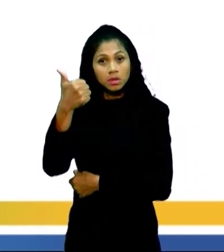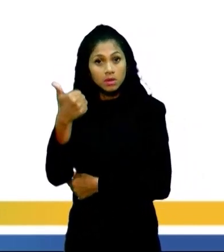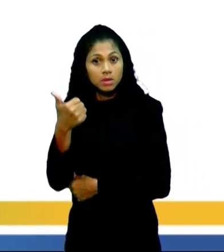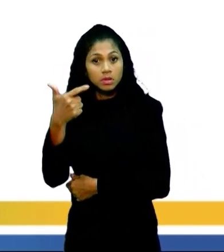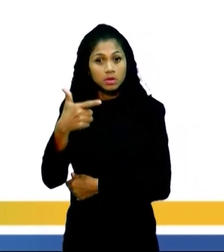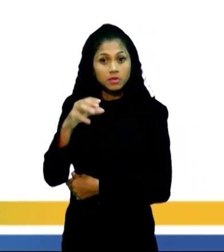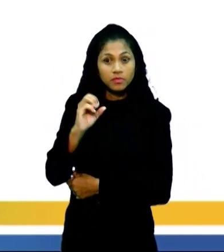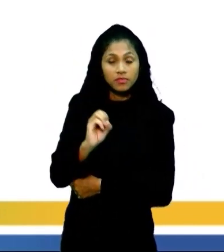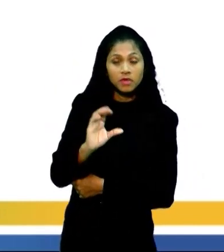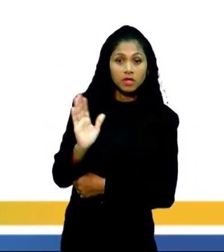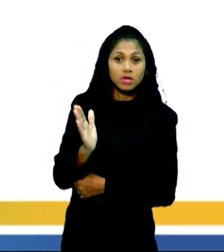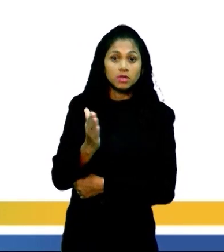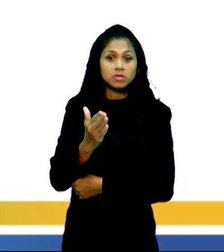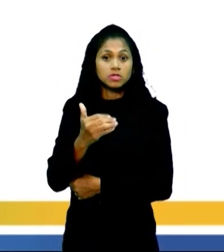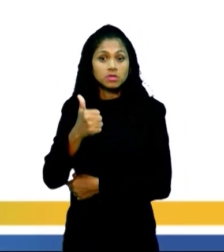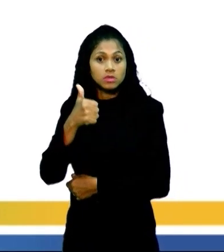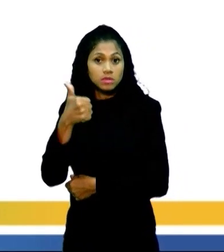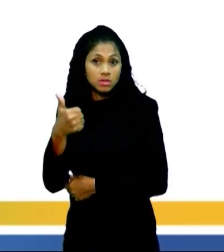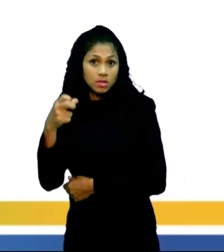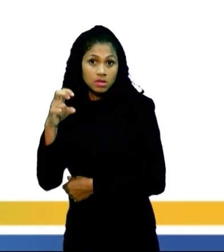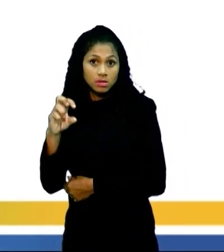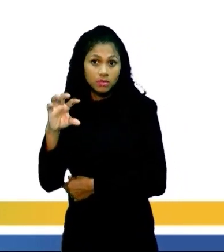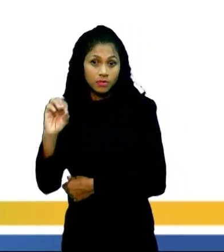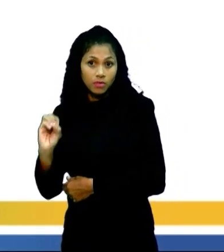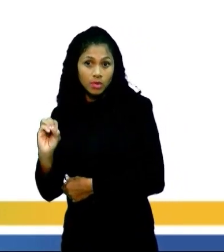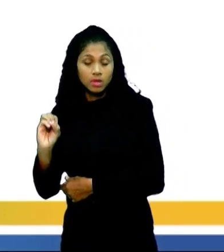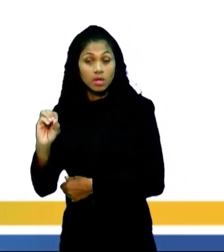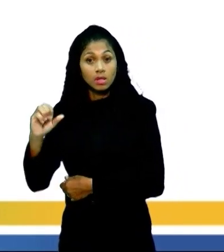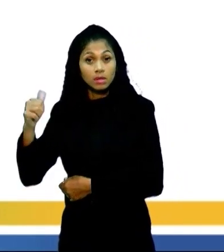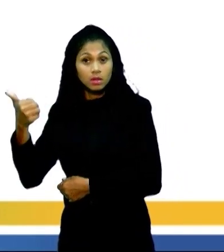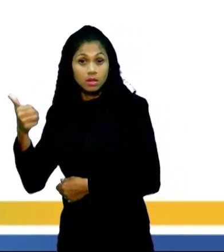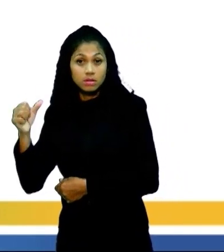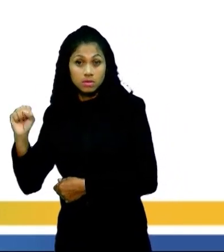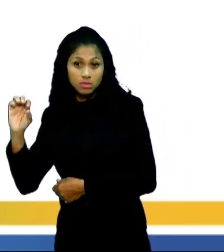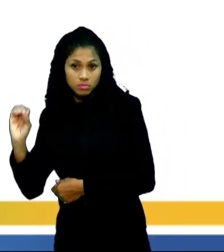iogurtes, o comerciante